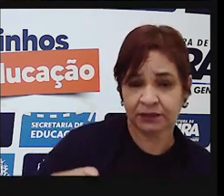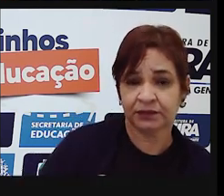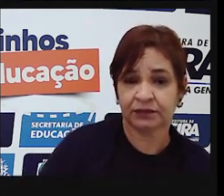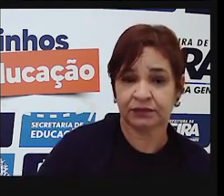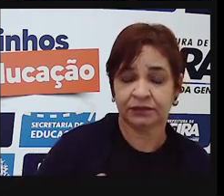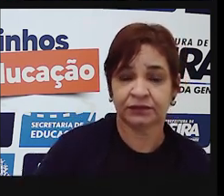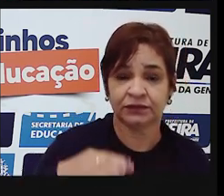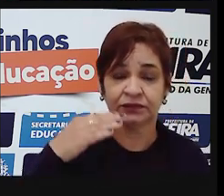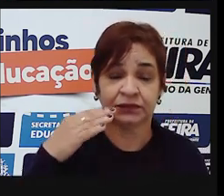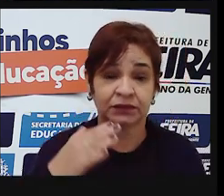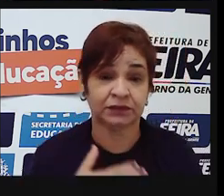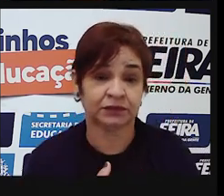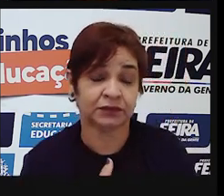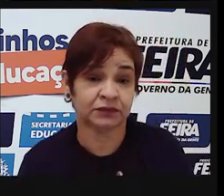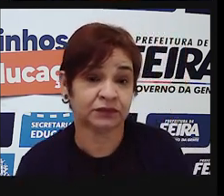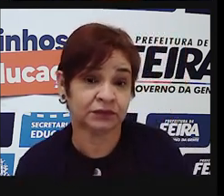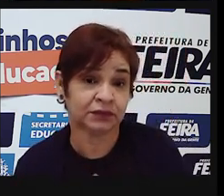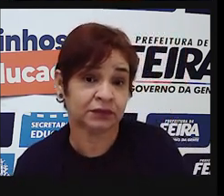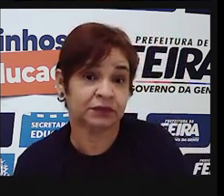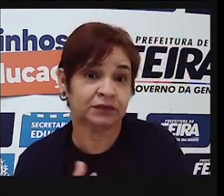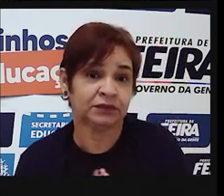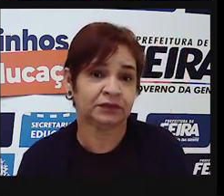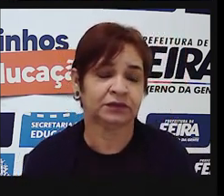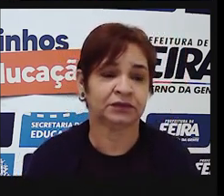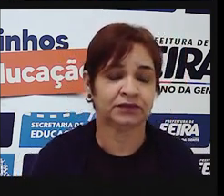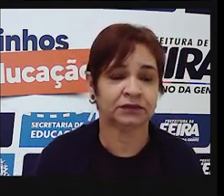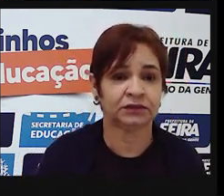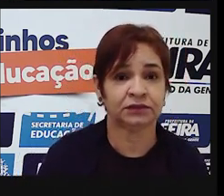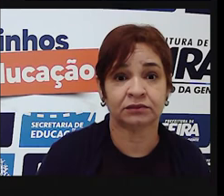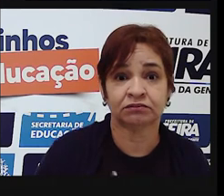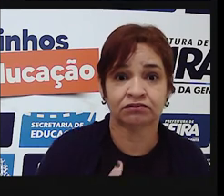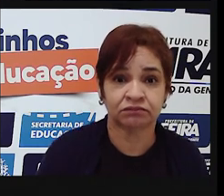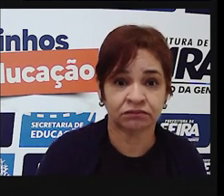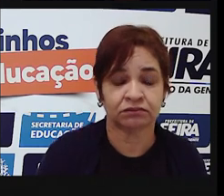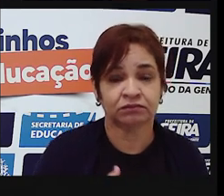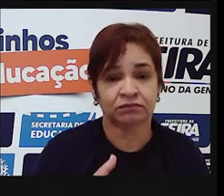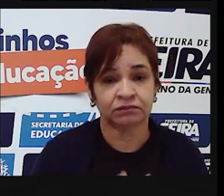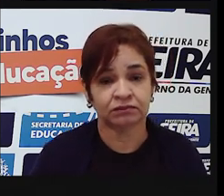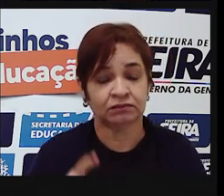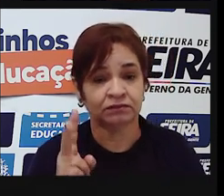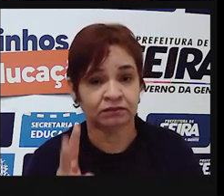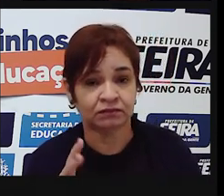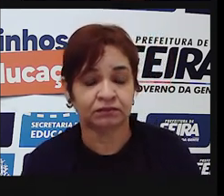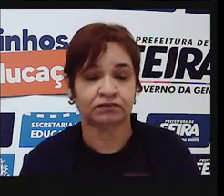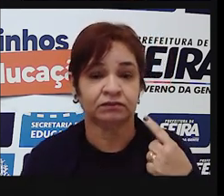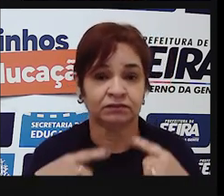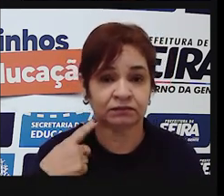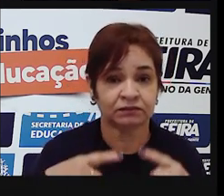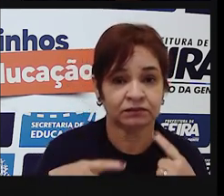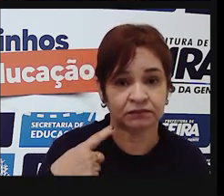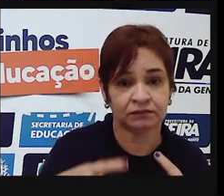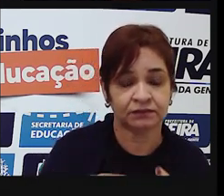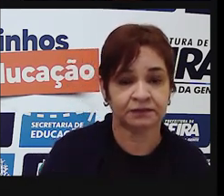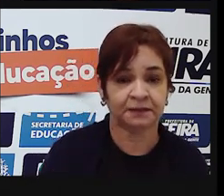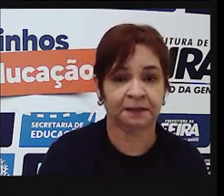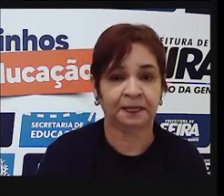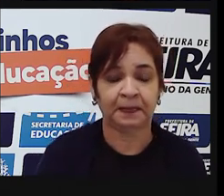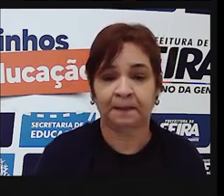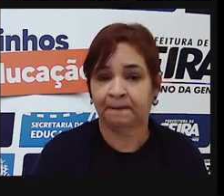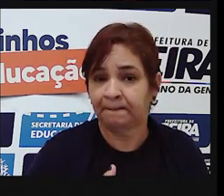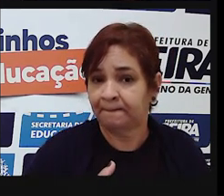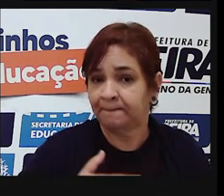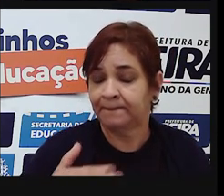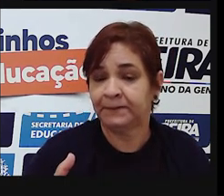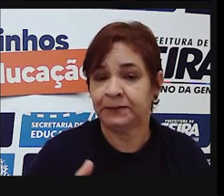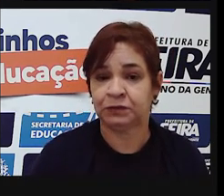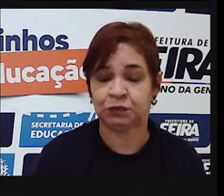essa veia musical, é muito difícil se desvencilhar disso, sair disso. E a pessoa continua na carreira.